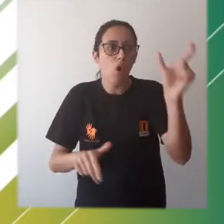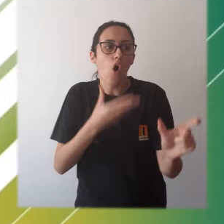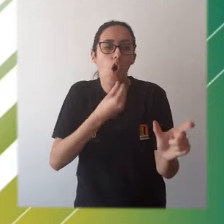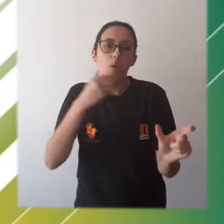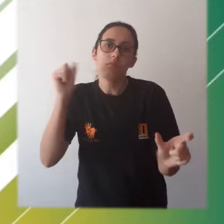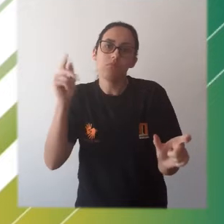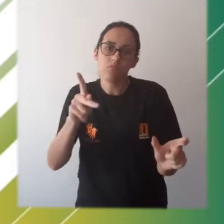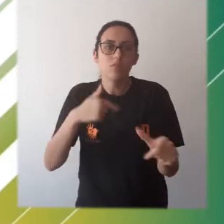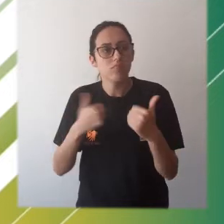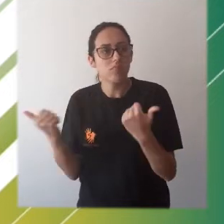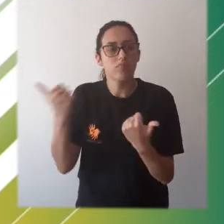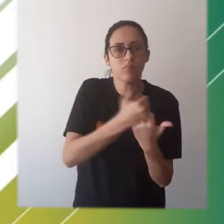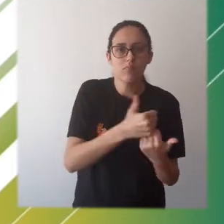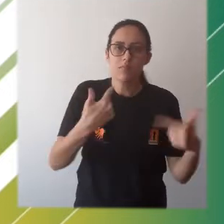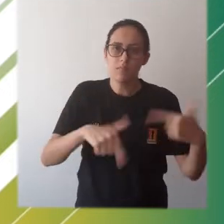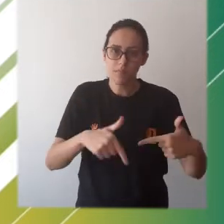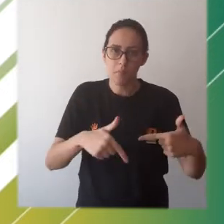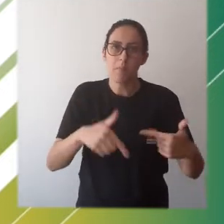tinha se aposentado. E aí fiquei.